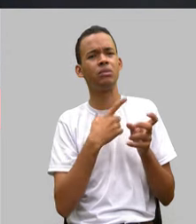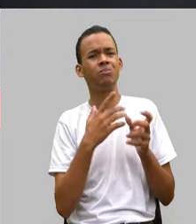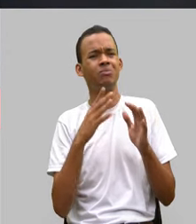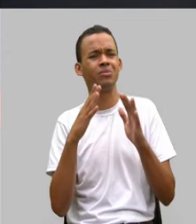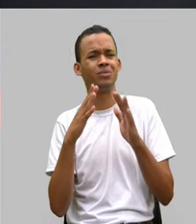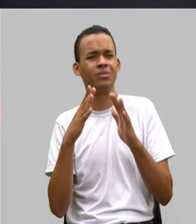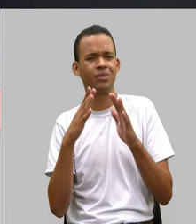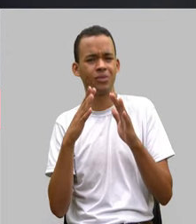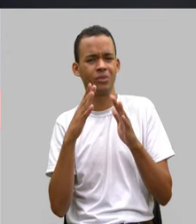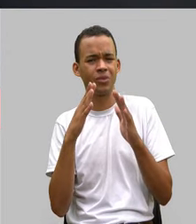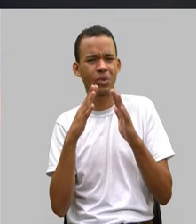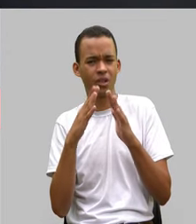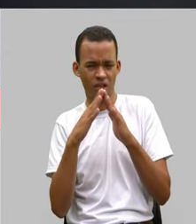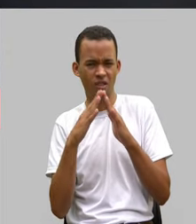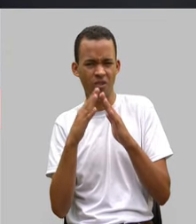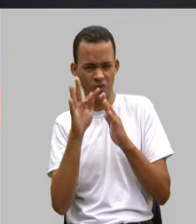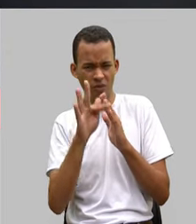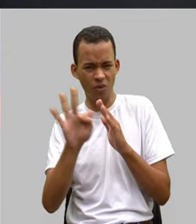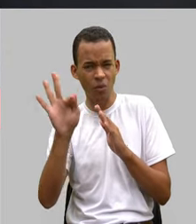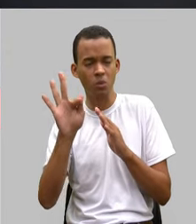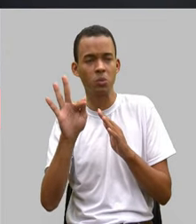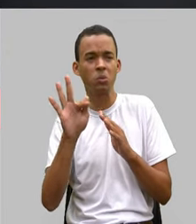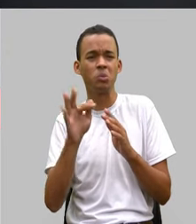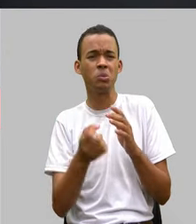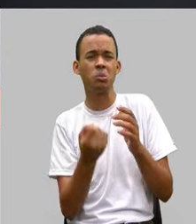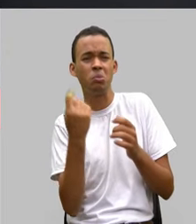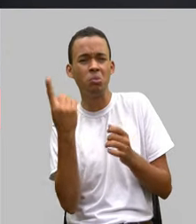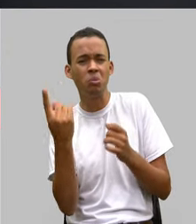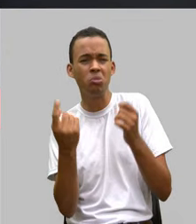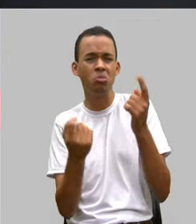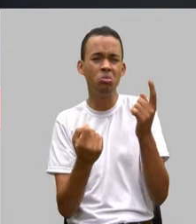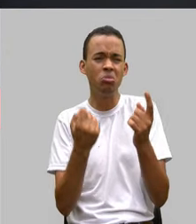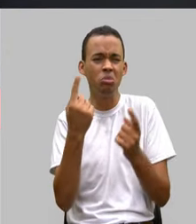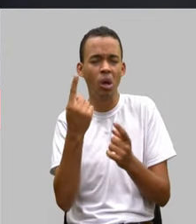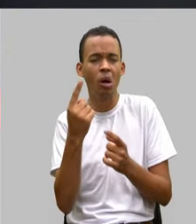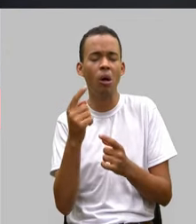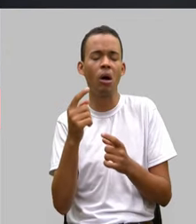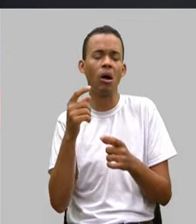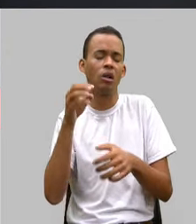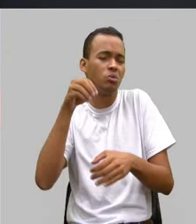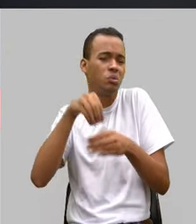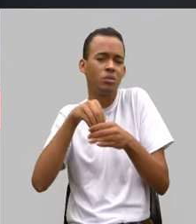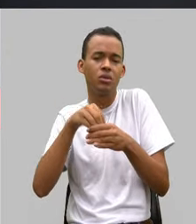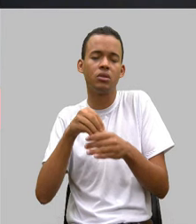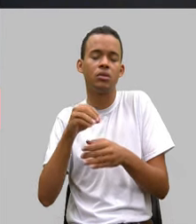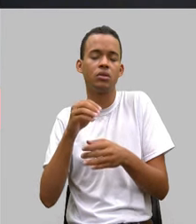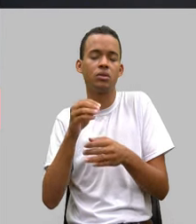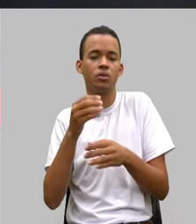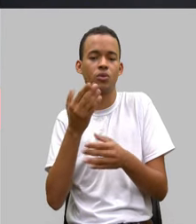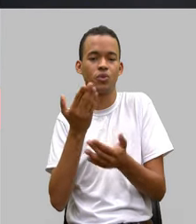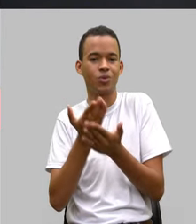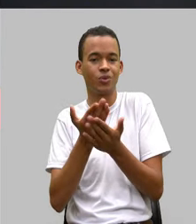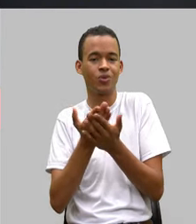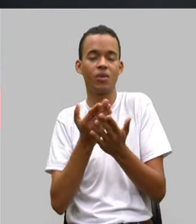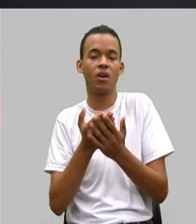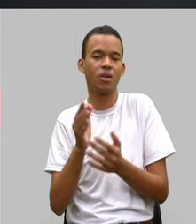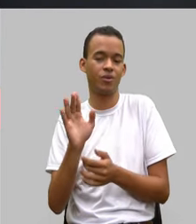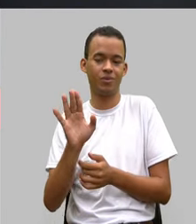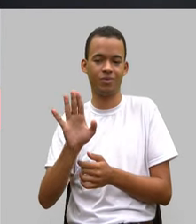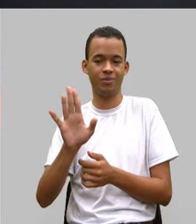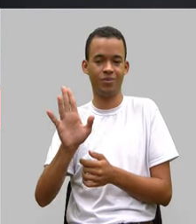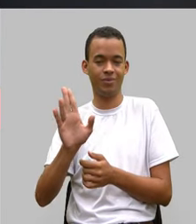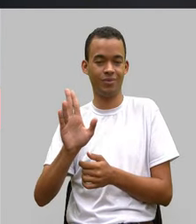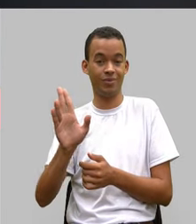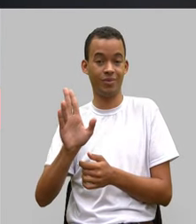faculdade no Brasil que pôs a cadeira de cannabis medicinal mas gente o preconceito